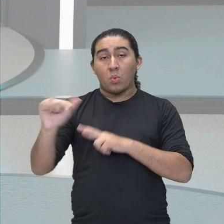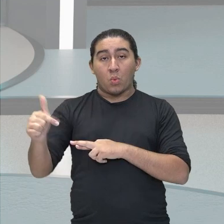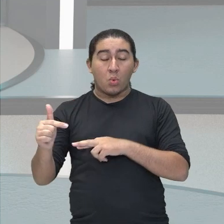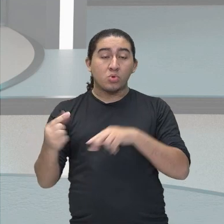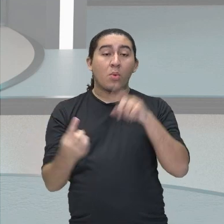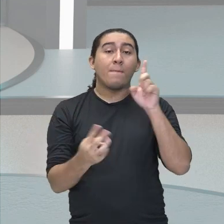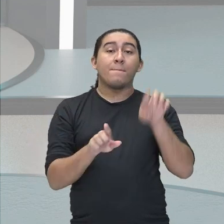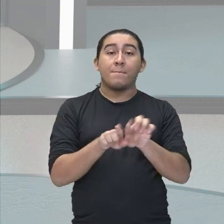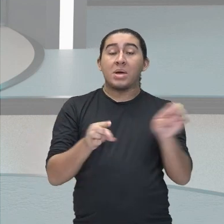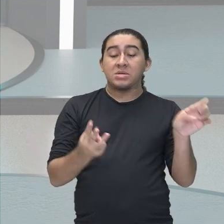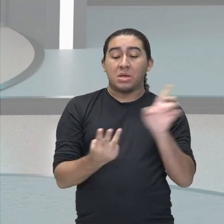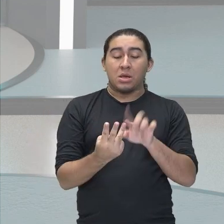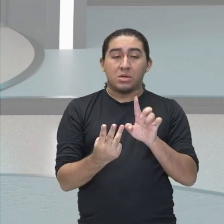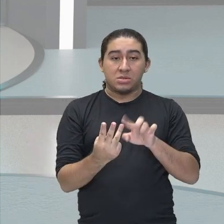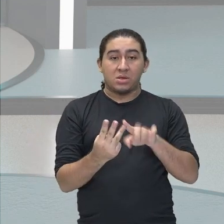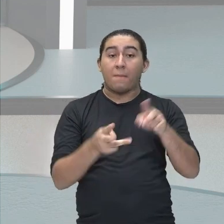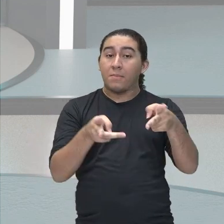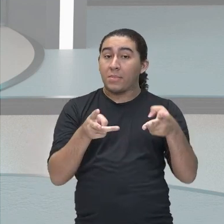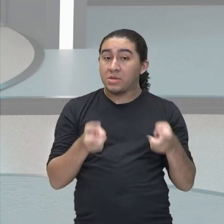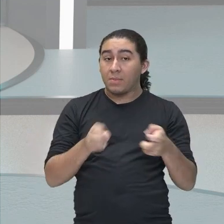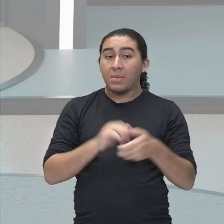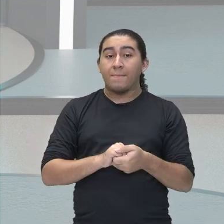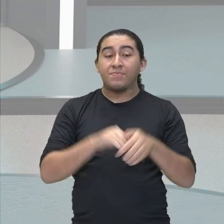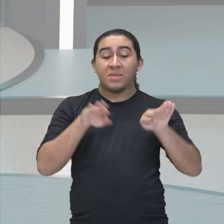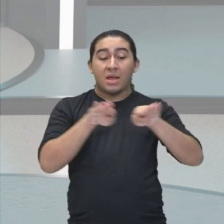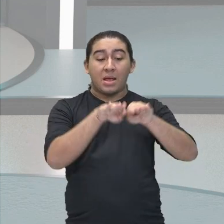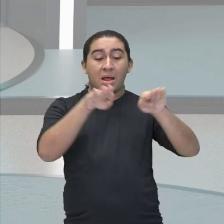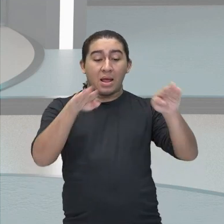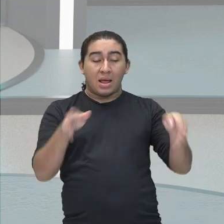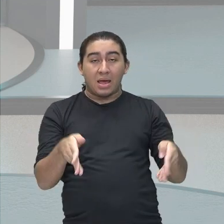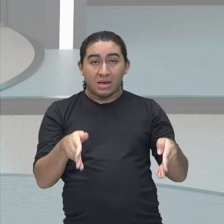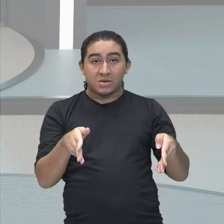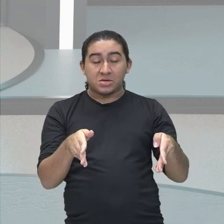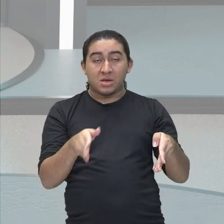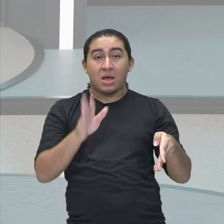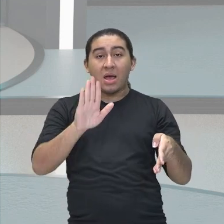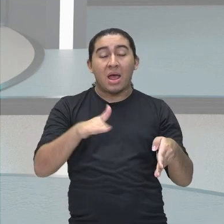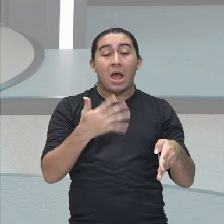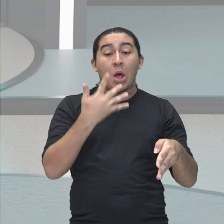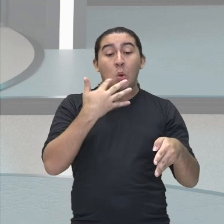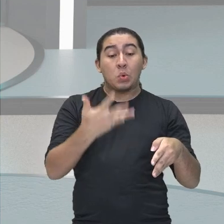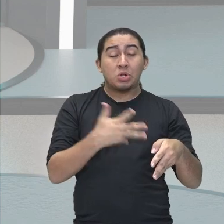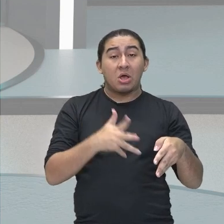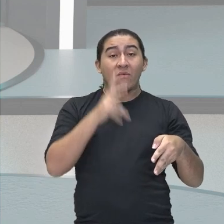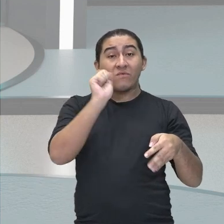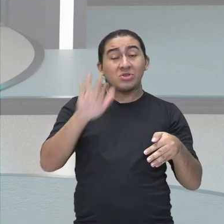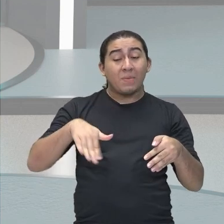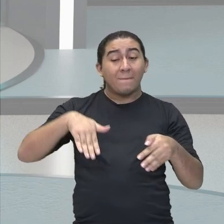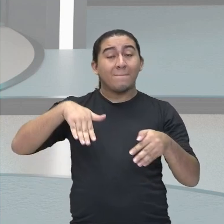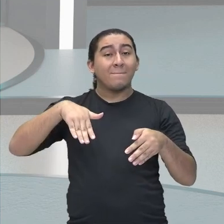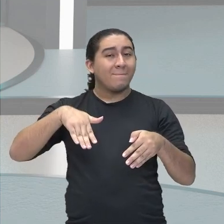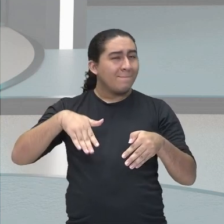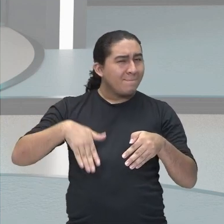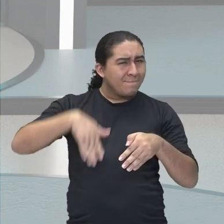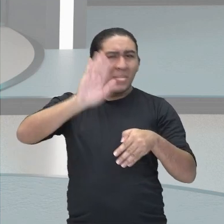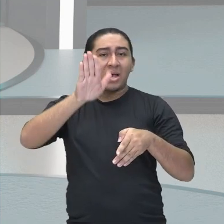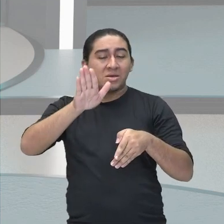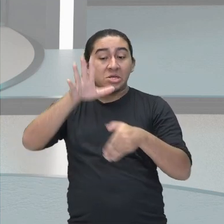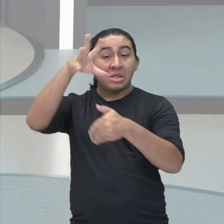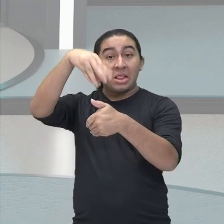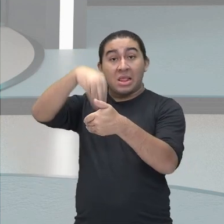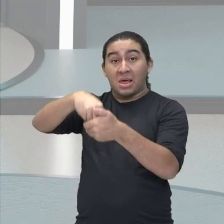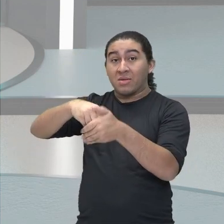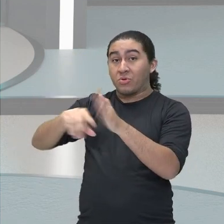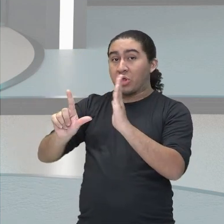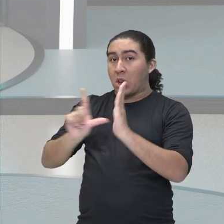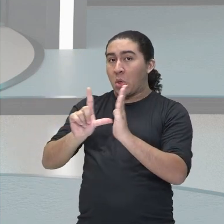bem a diferença. A caixa é a mais colorida da loja. Lá no absoluto